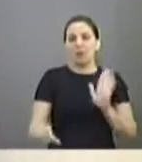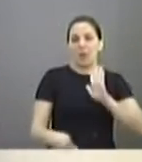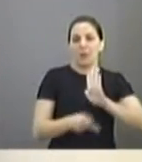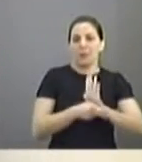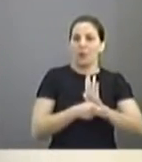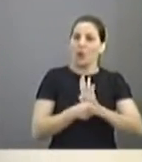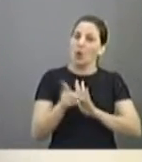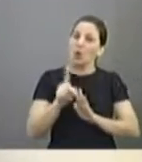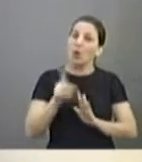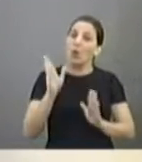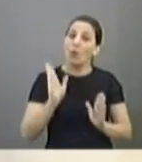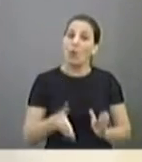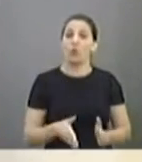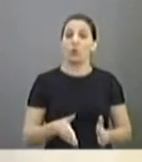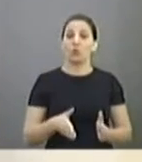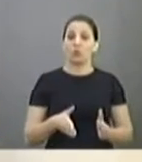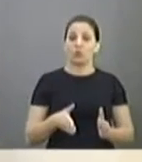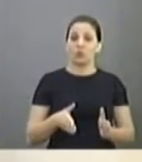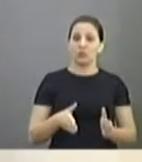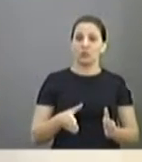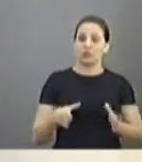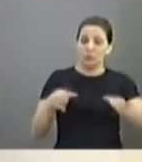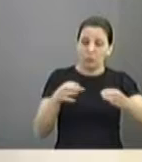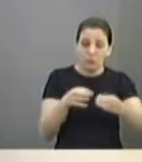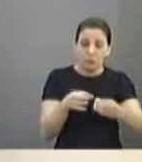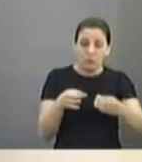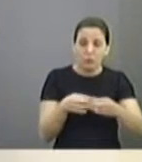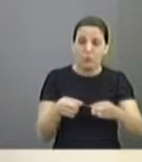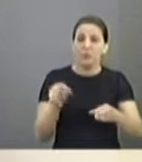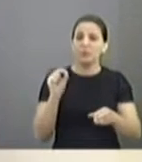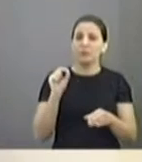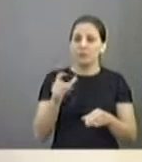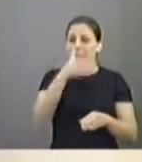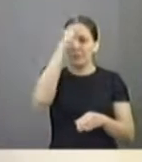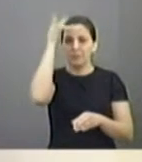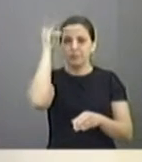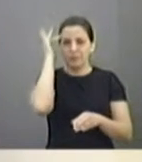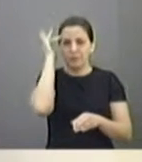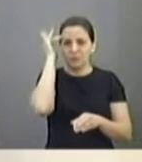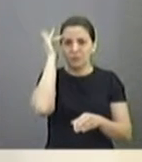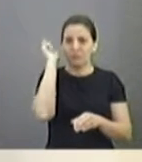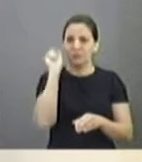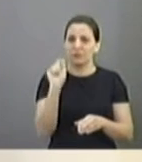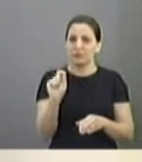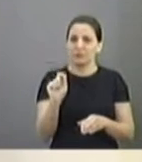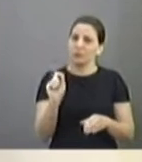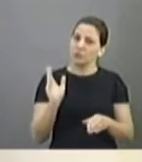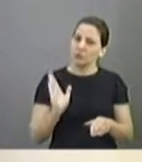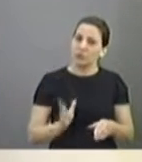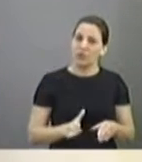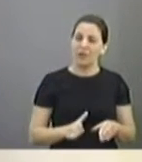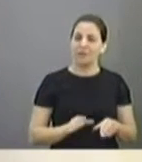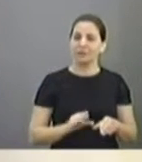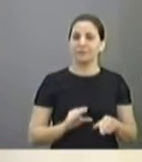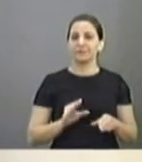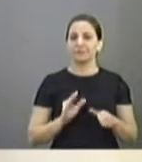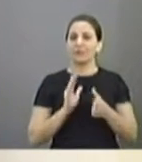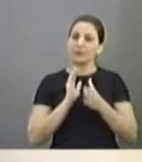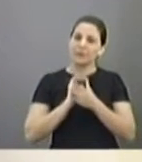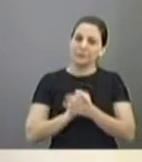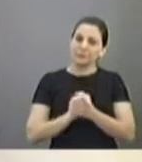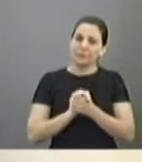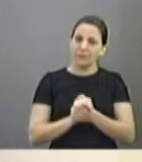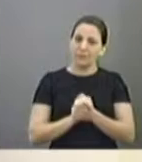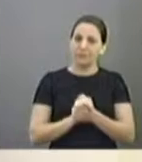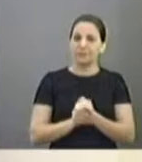não estava aqui hoje, por exemplo, entre esse grupo, que são pessoas que, desde já, eu acho que tem que ficar aqui o nosso parabéns, o